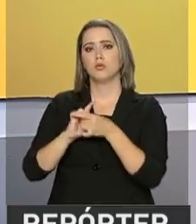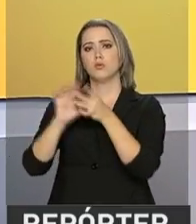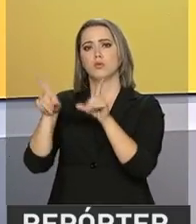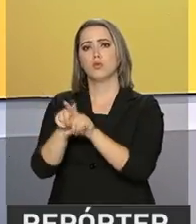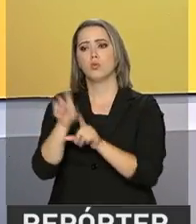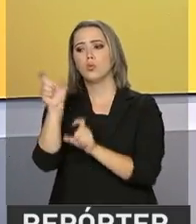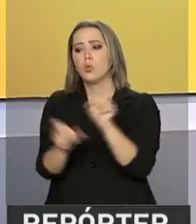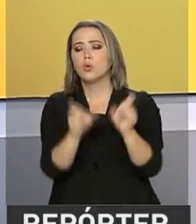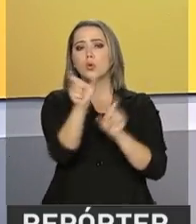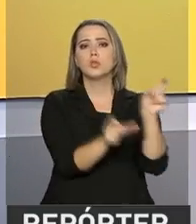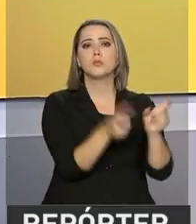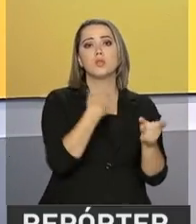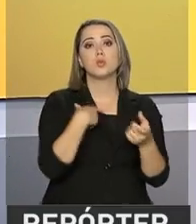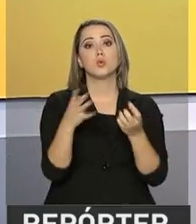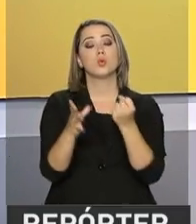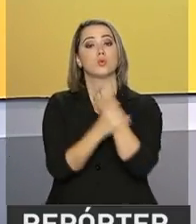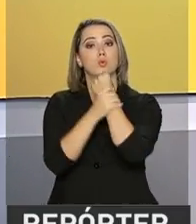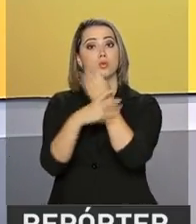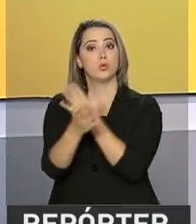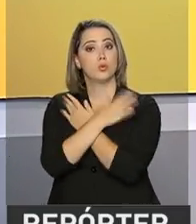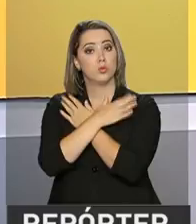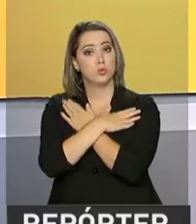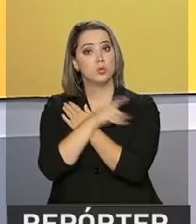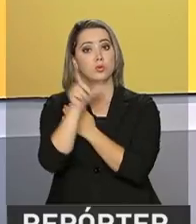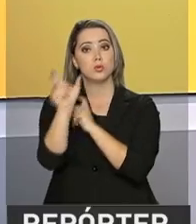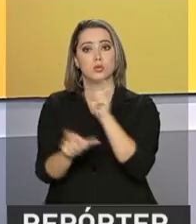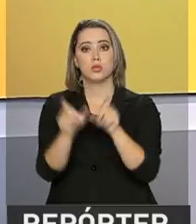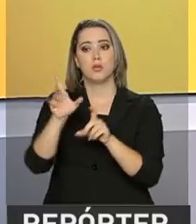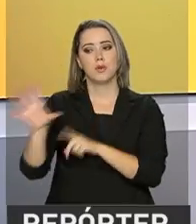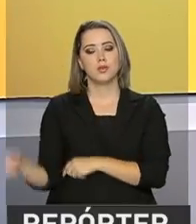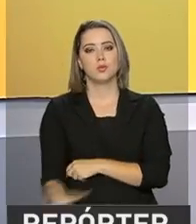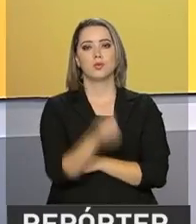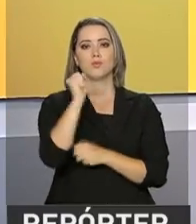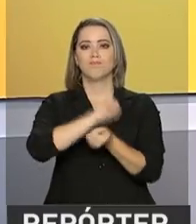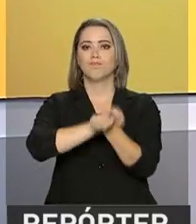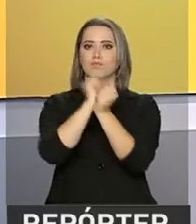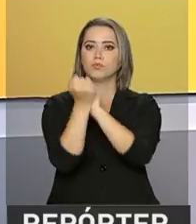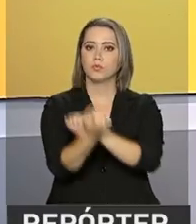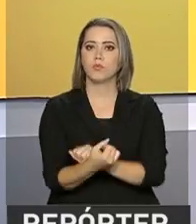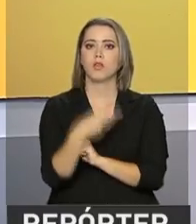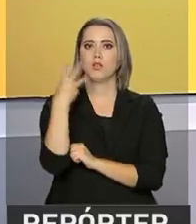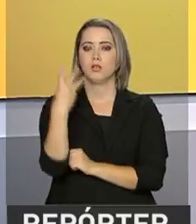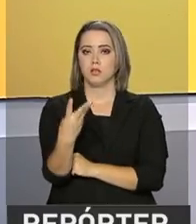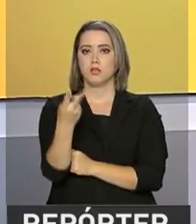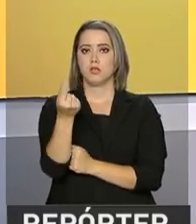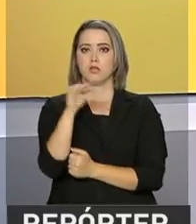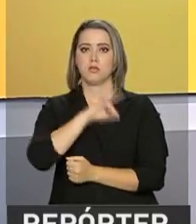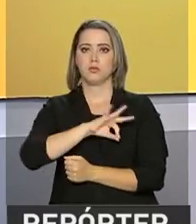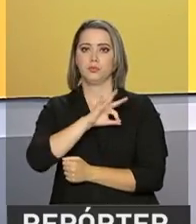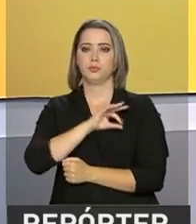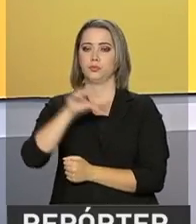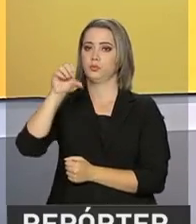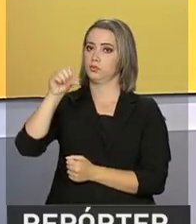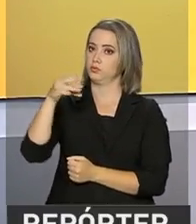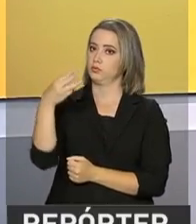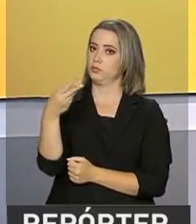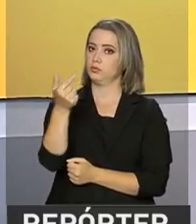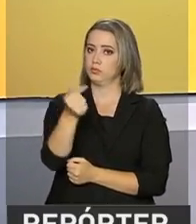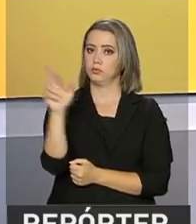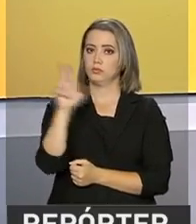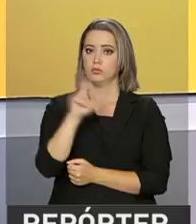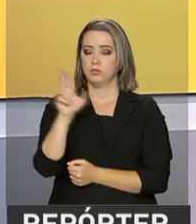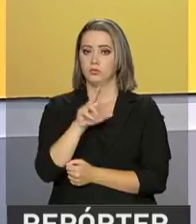todos o seguro desemprego do trabalhador resgatado em três parcelas de novecentos e trinta e sete